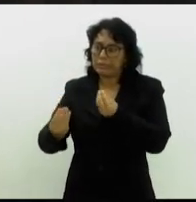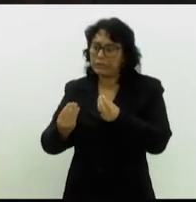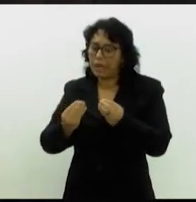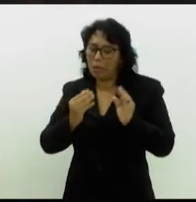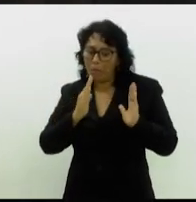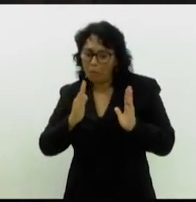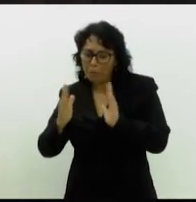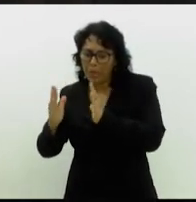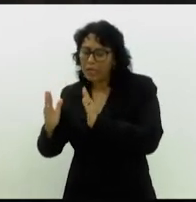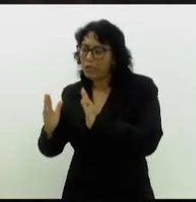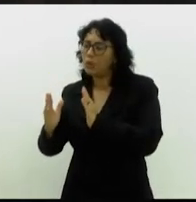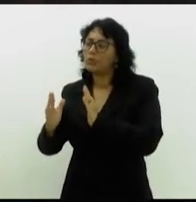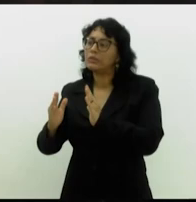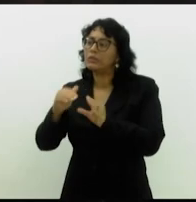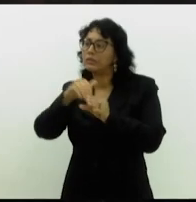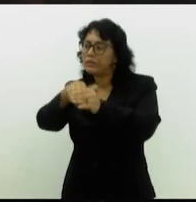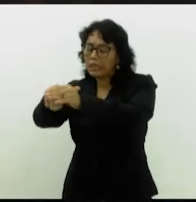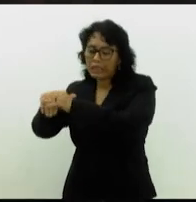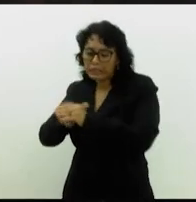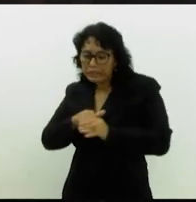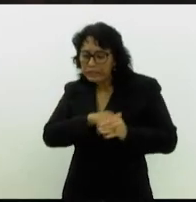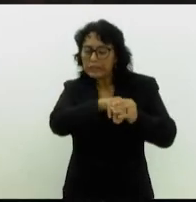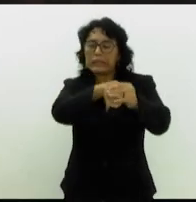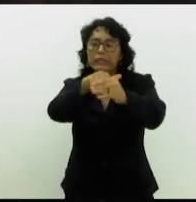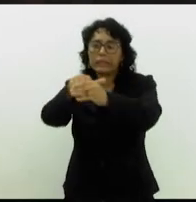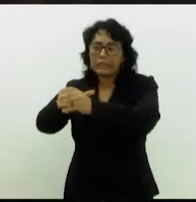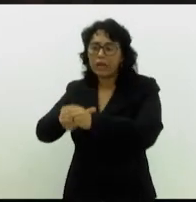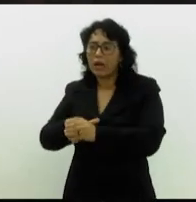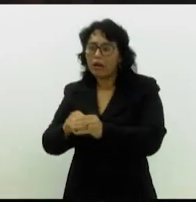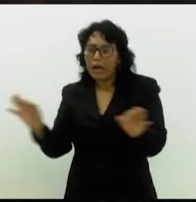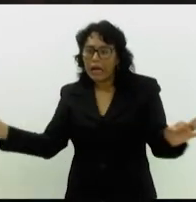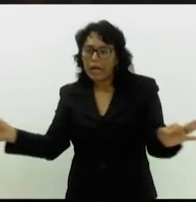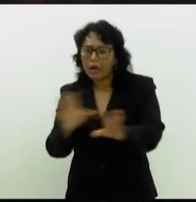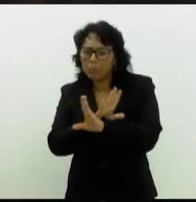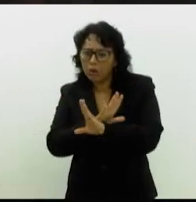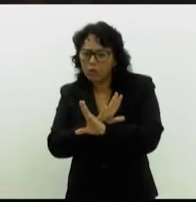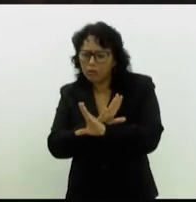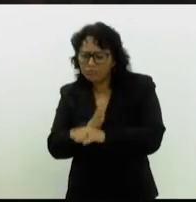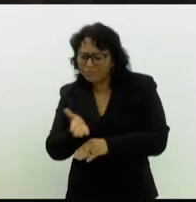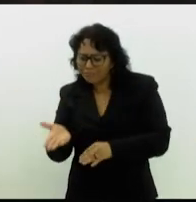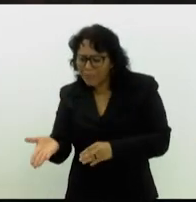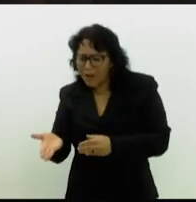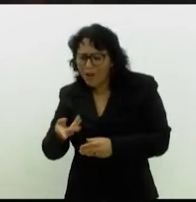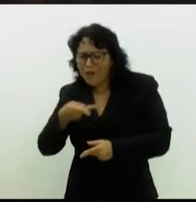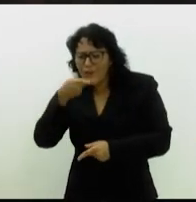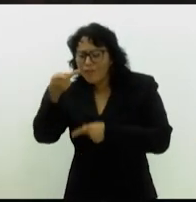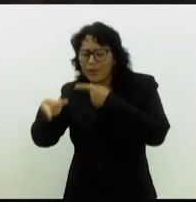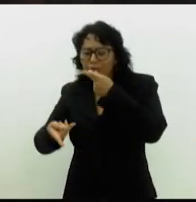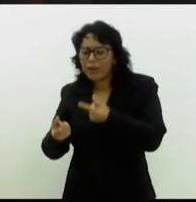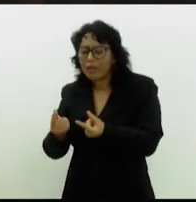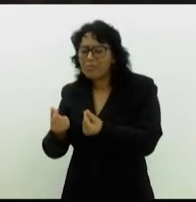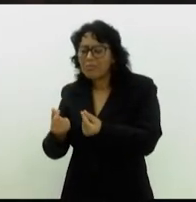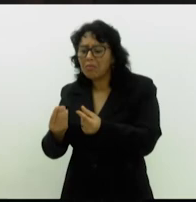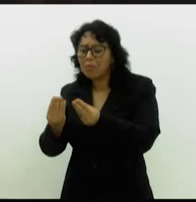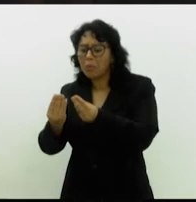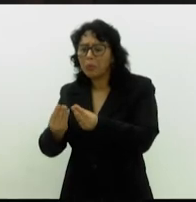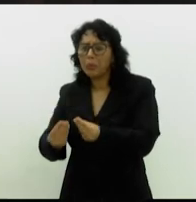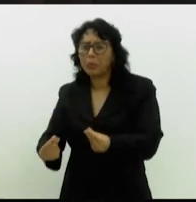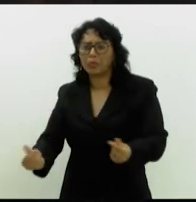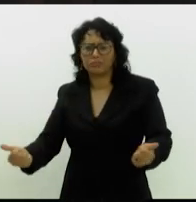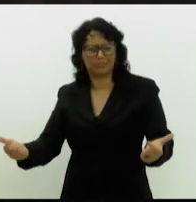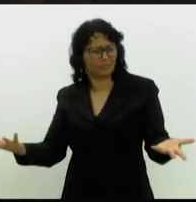maravilha acabou a eleição o caixa ficou ruim o que que fez fizeram o chefe dos